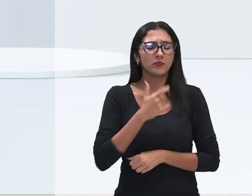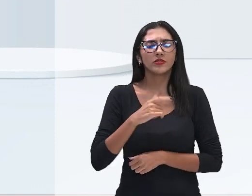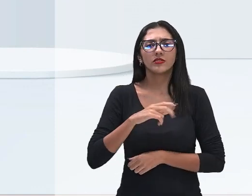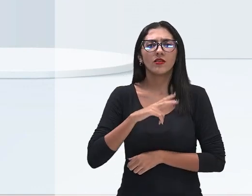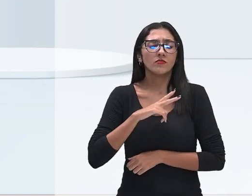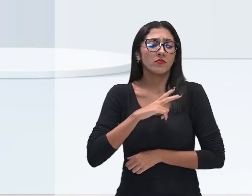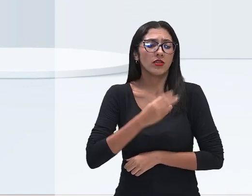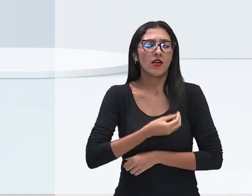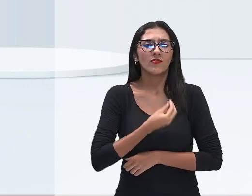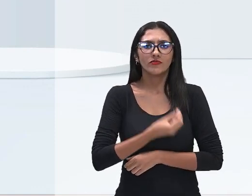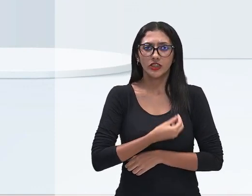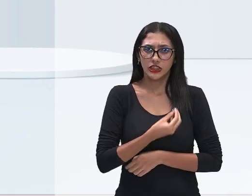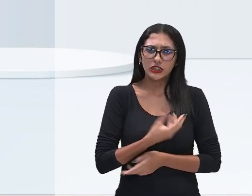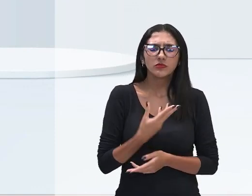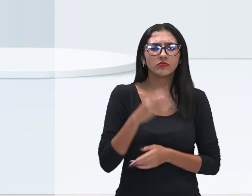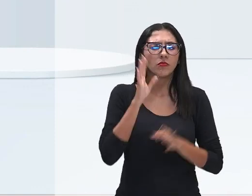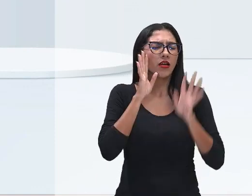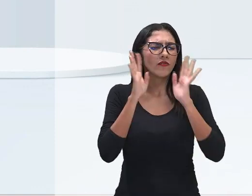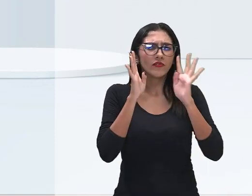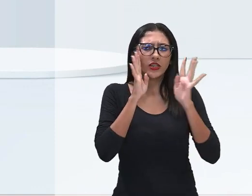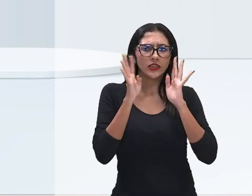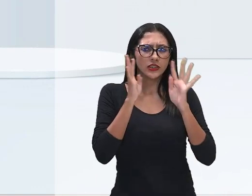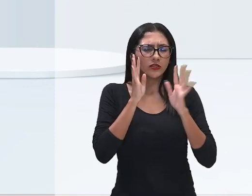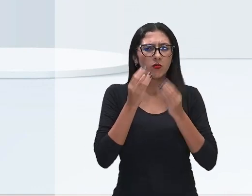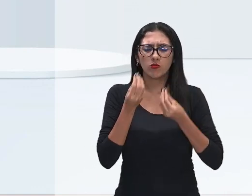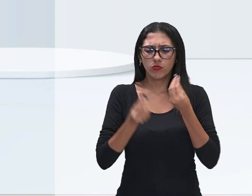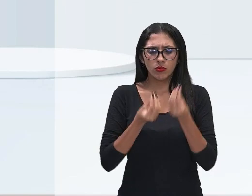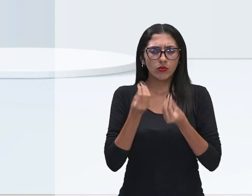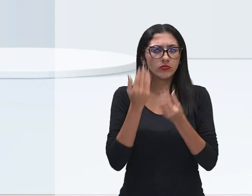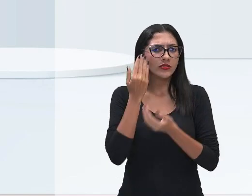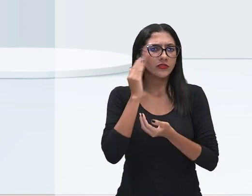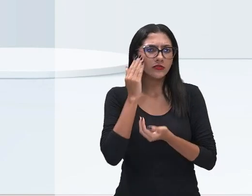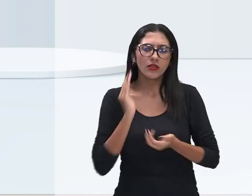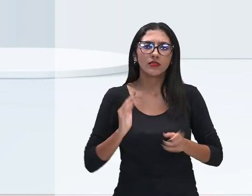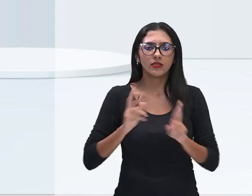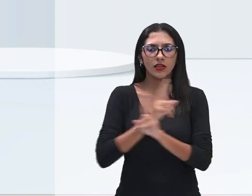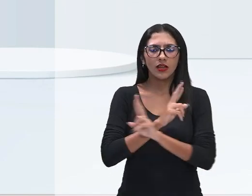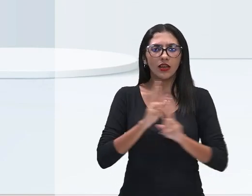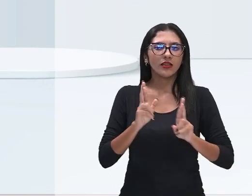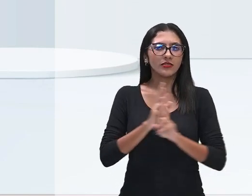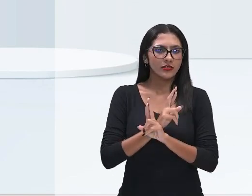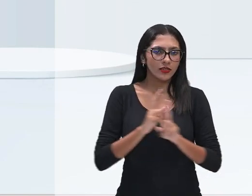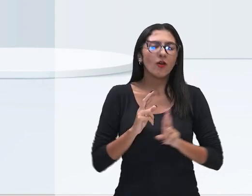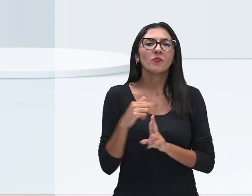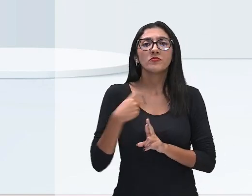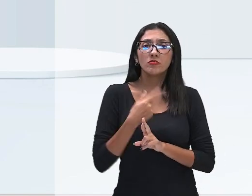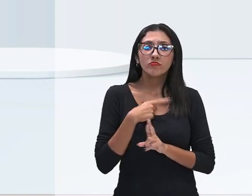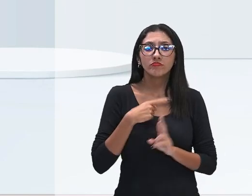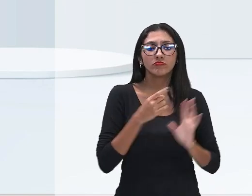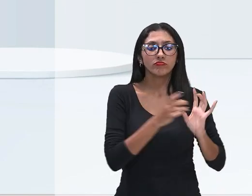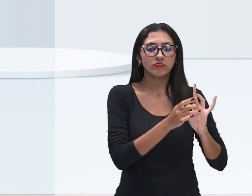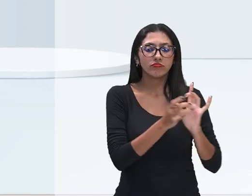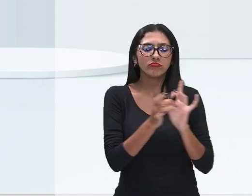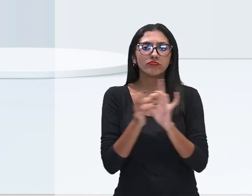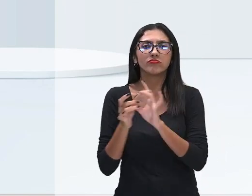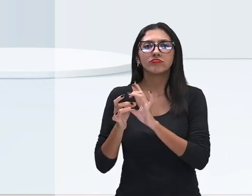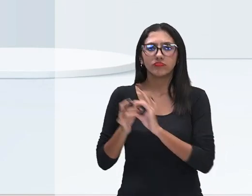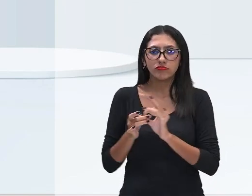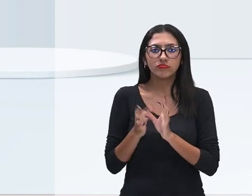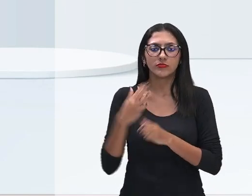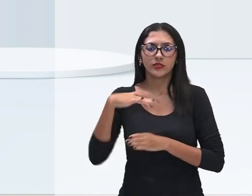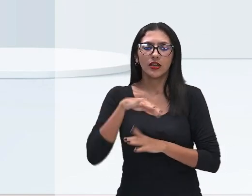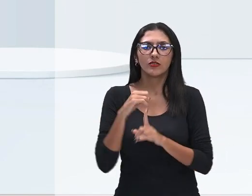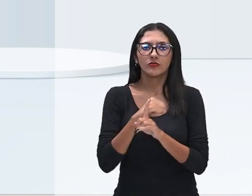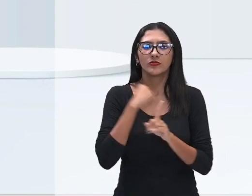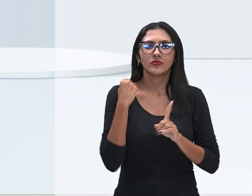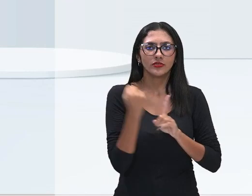reflexão do eu cidadão. Nós vamos entender aí as relações que nós vamos estabelecendo dentro da sociedade